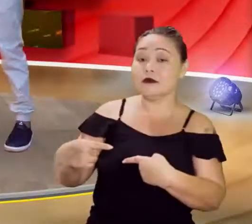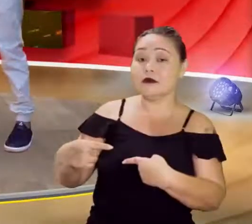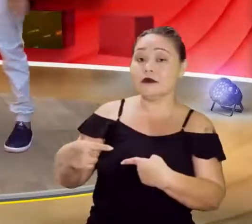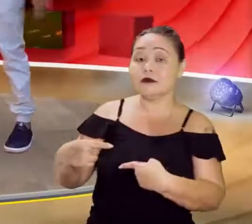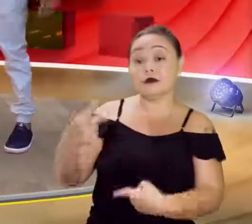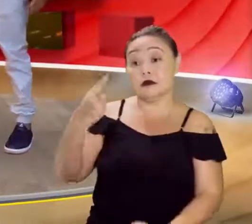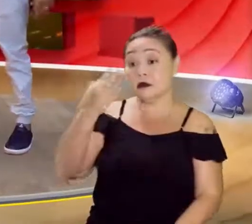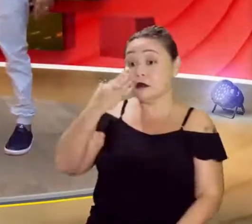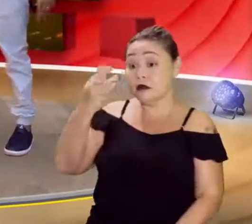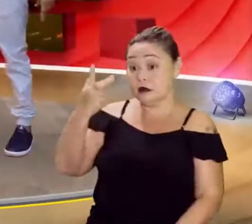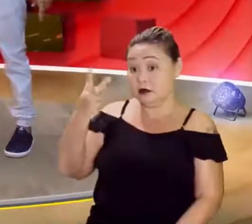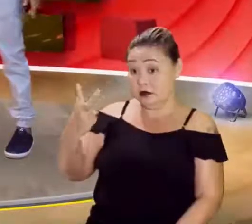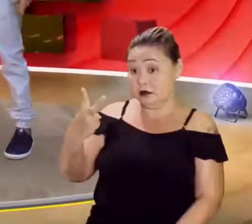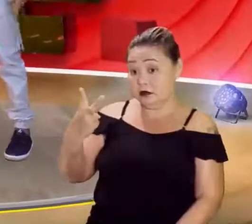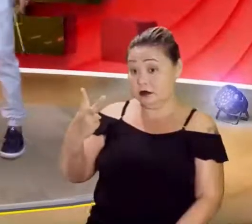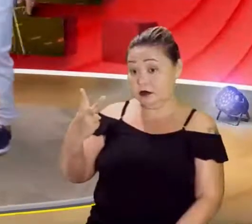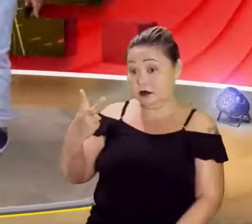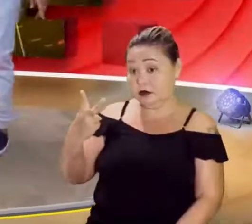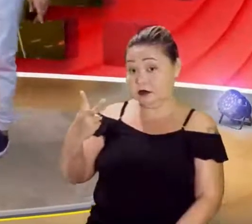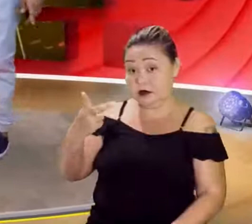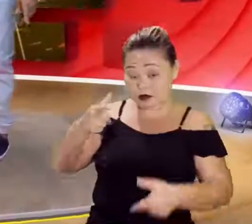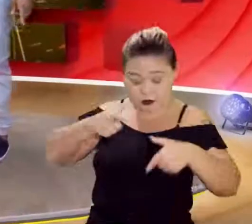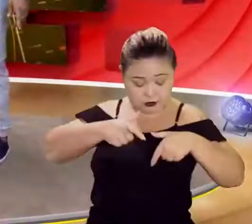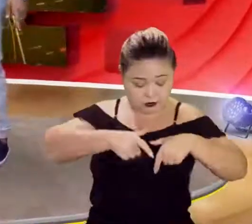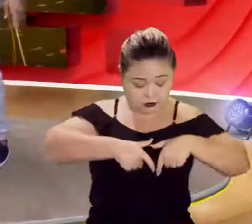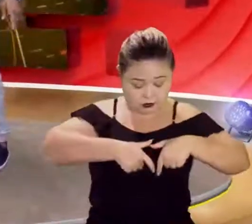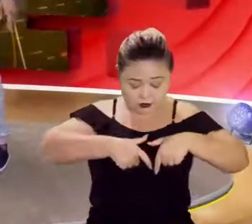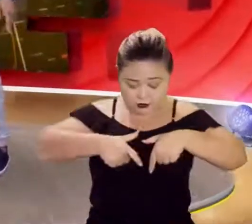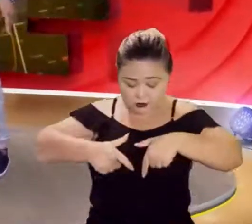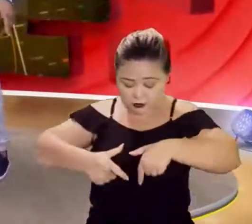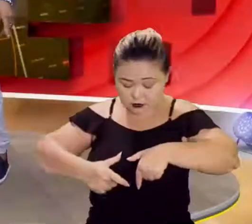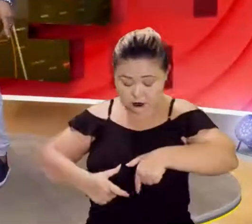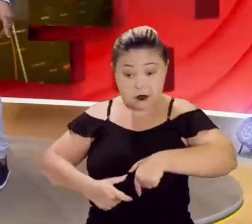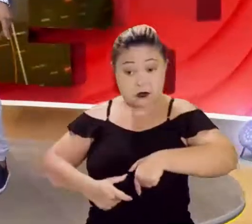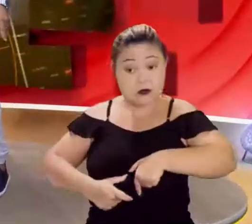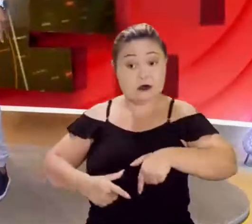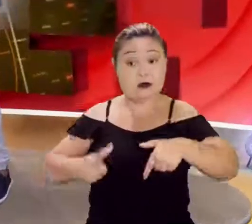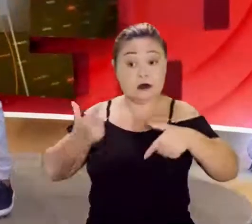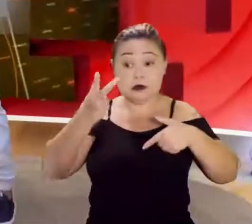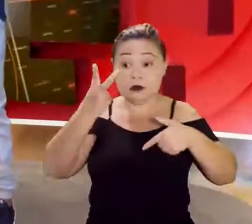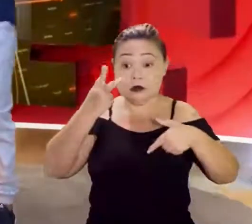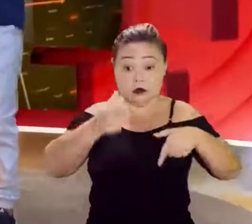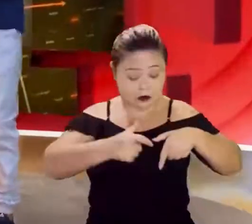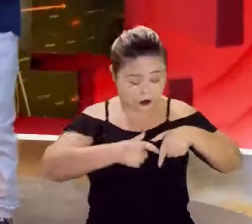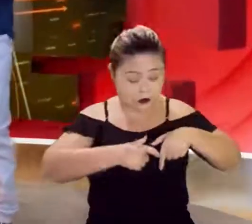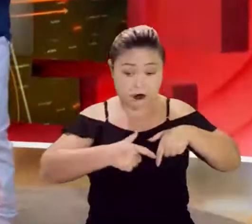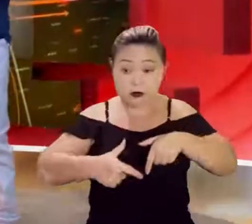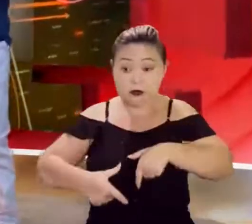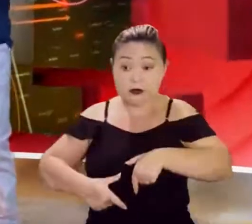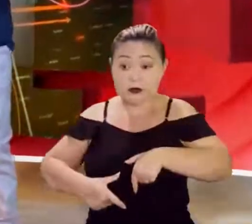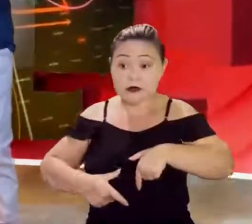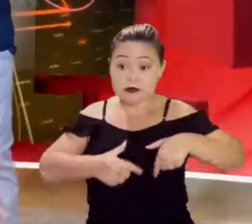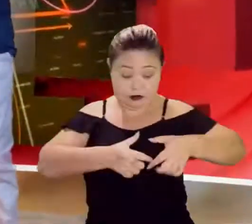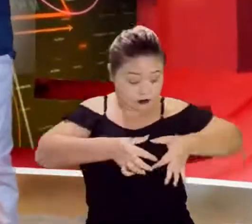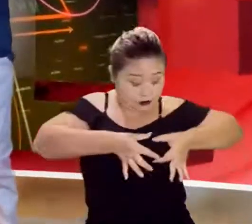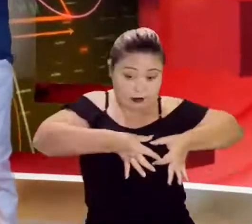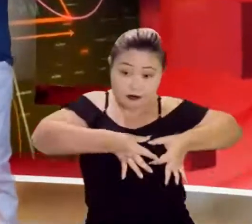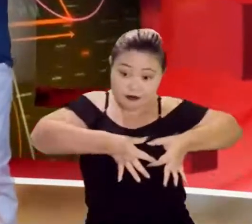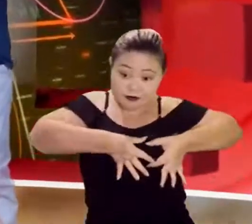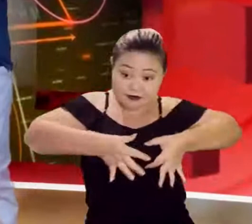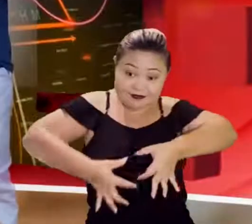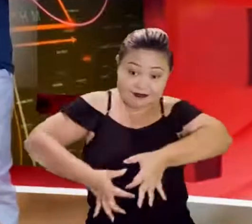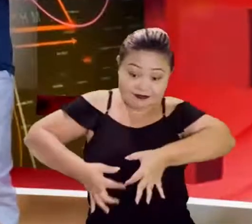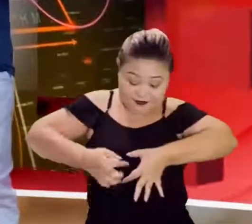vendo 2. Você tá vendo só 2? É, aqui, ó. 1, Ah, tem mais, hein? 2. A professora Adelina já até mostra onde